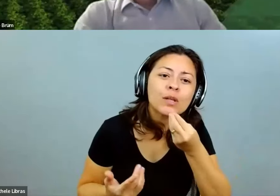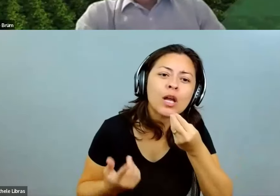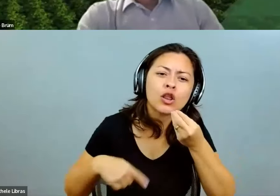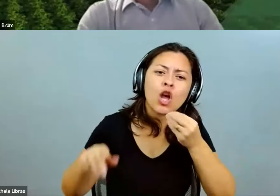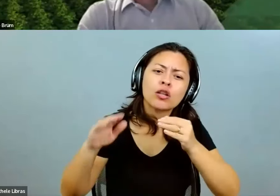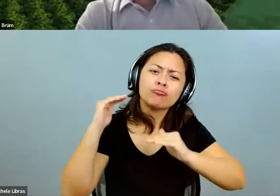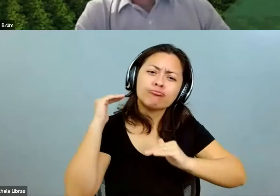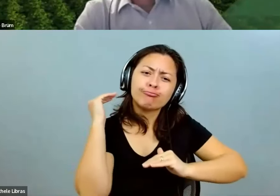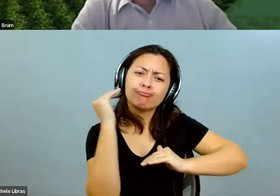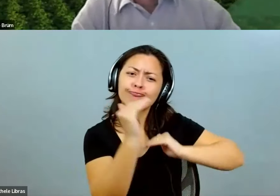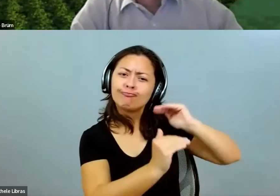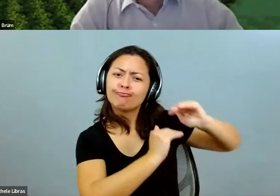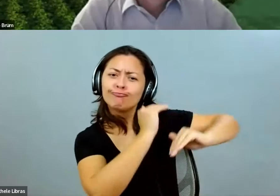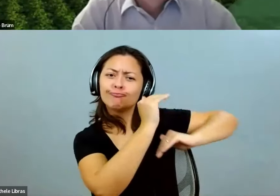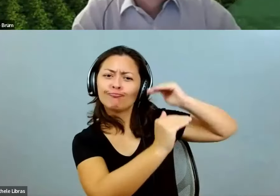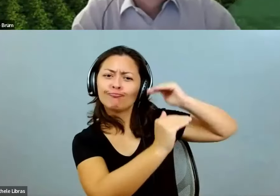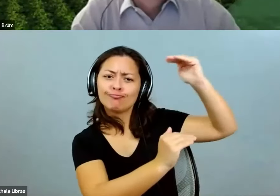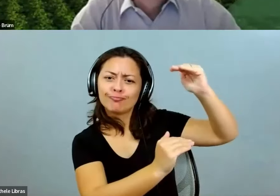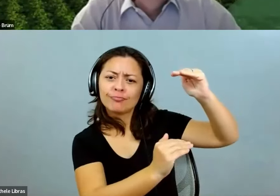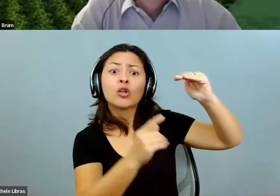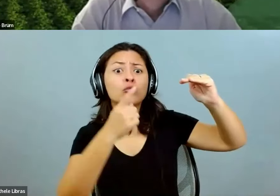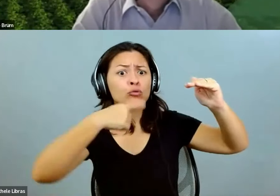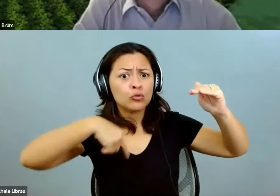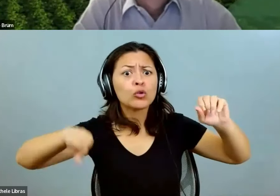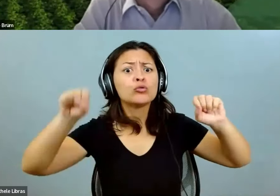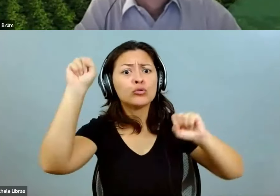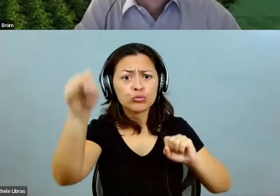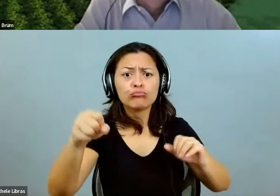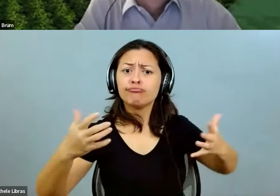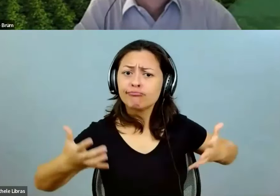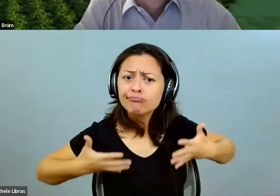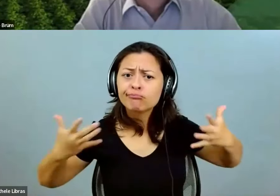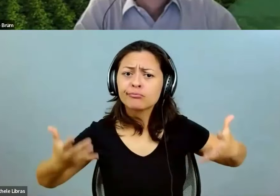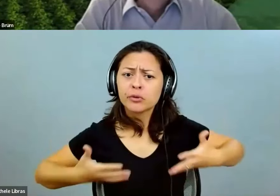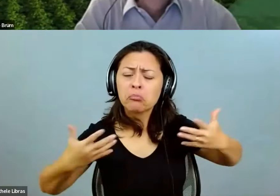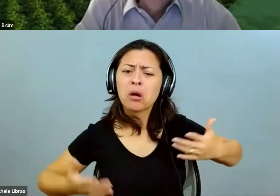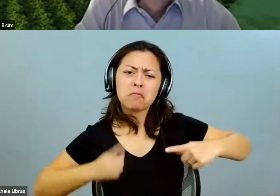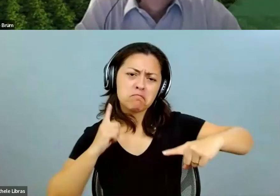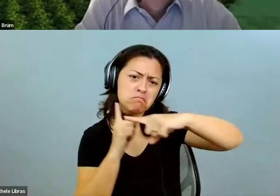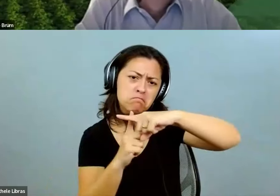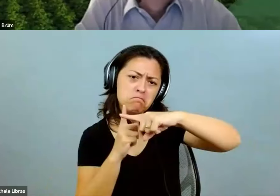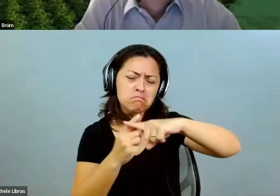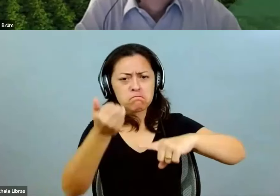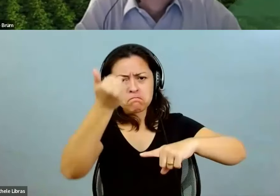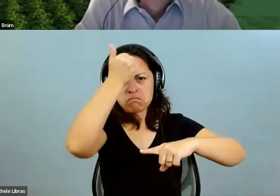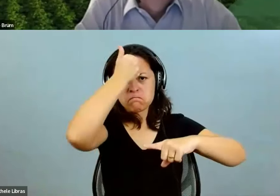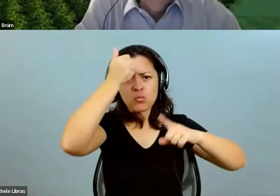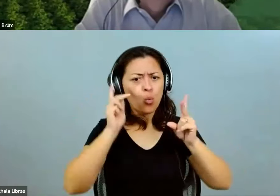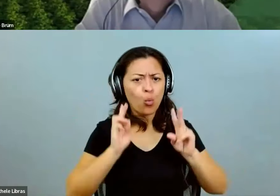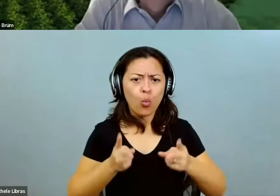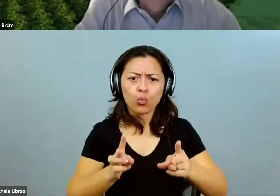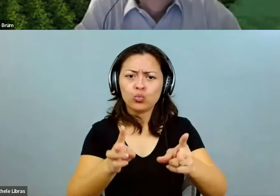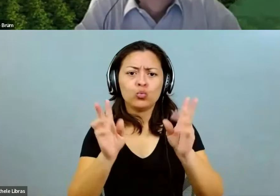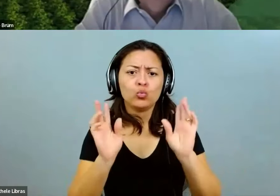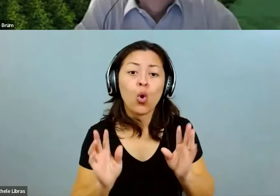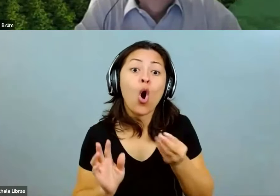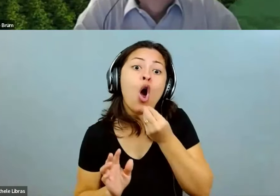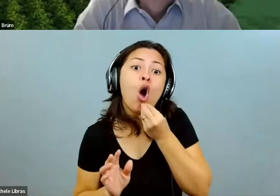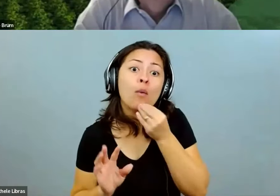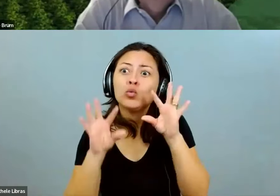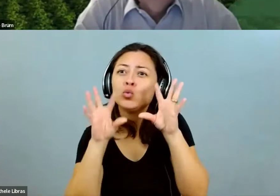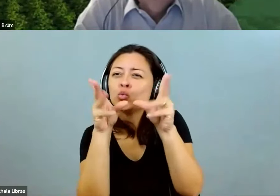tua intenção é ouvir nosso otimismo nós estamos animados com perspectiva de crescimento continuamos animados né não quer não quer dizer que todos os negócios vão